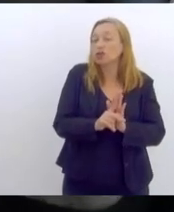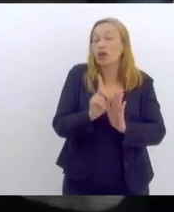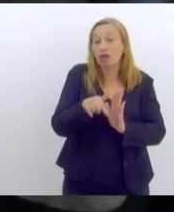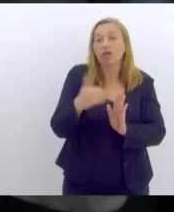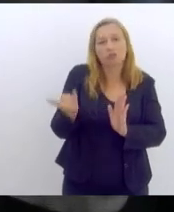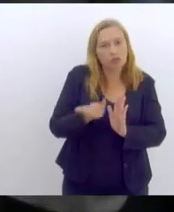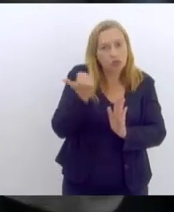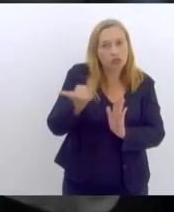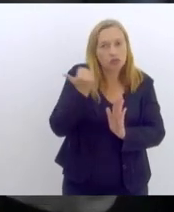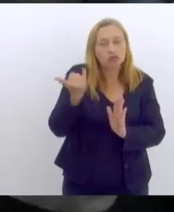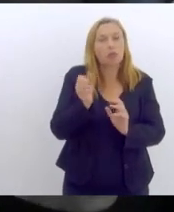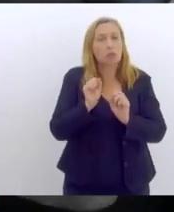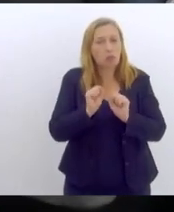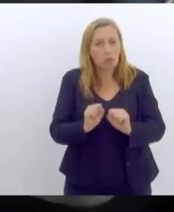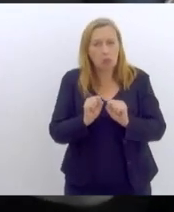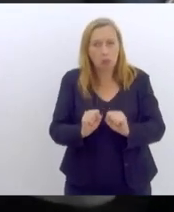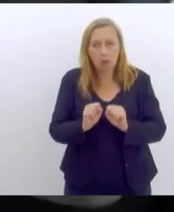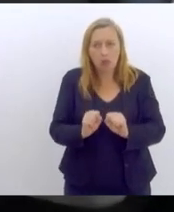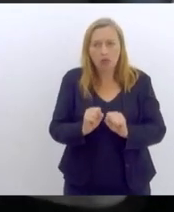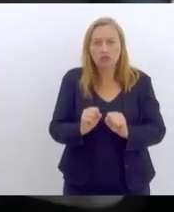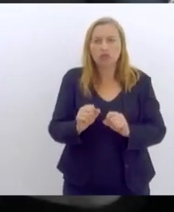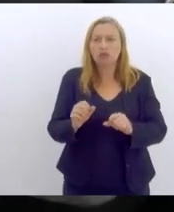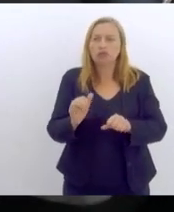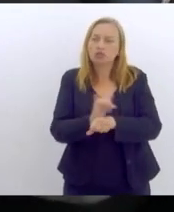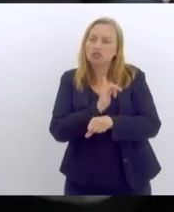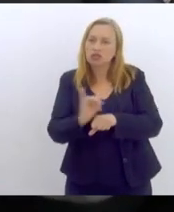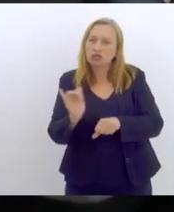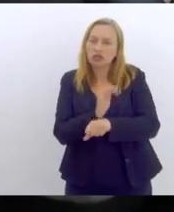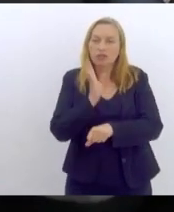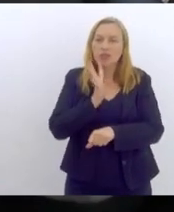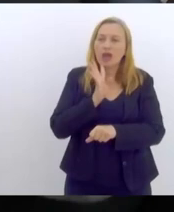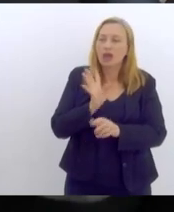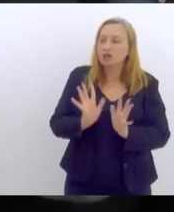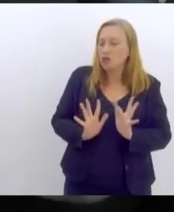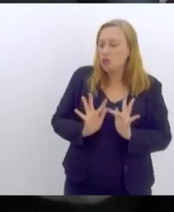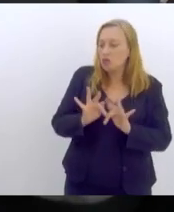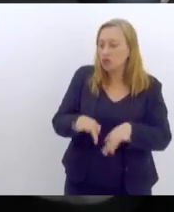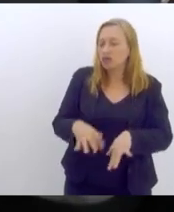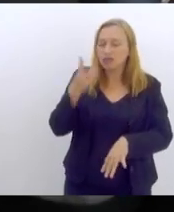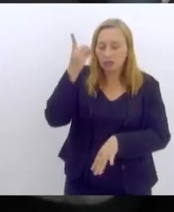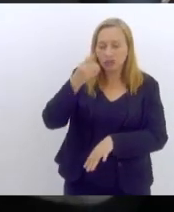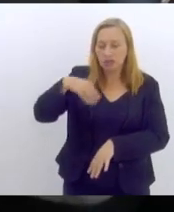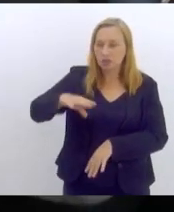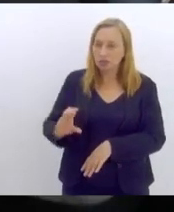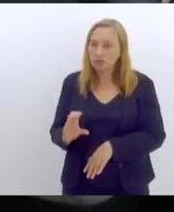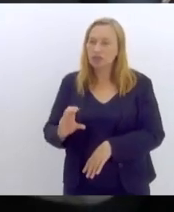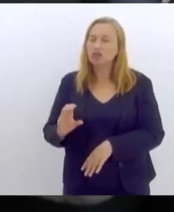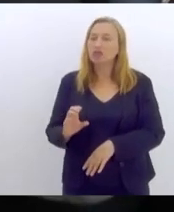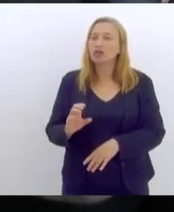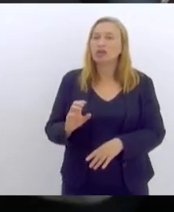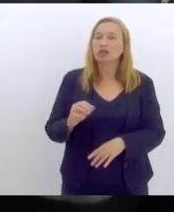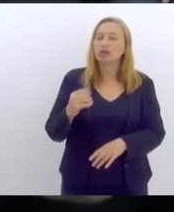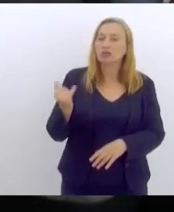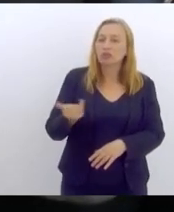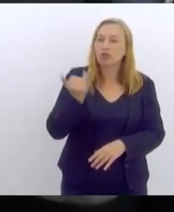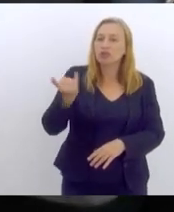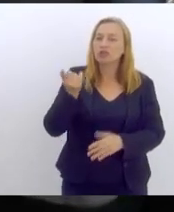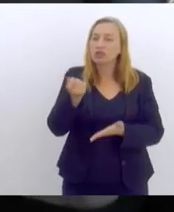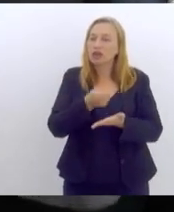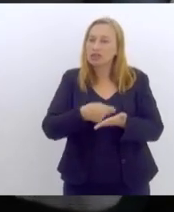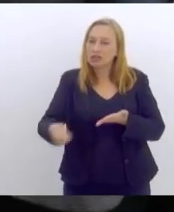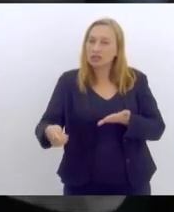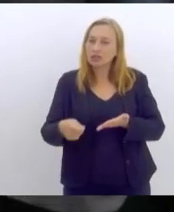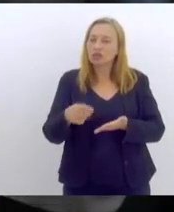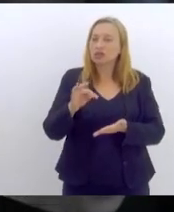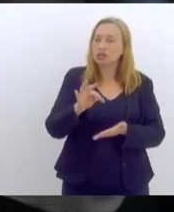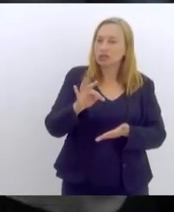importância para que a gente possa ter um mecanismo legal até o fim, deputado Carlos Mink, que seja necessário de assinatura de um TAC,